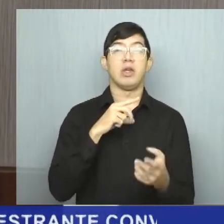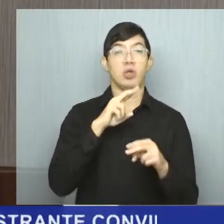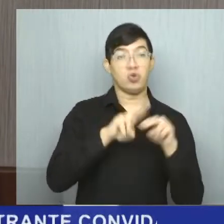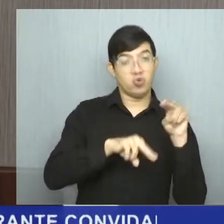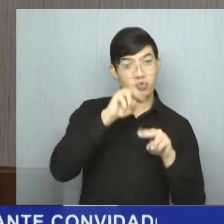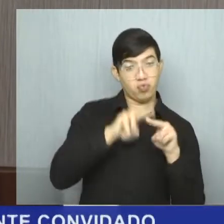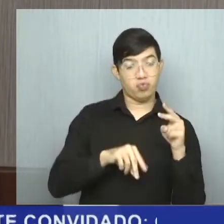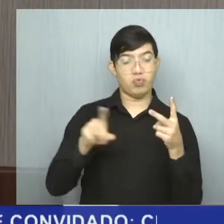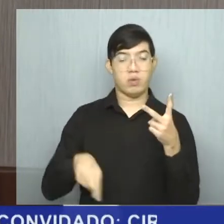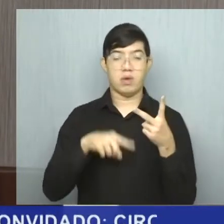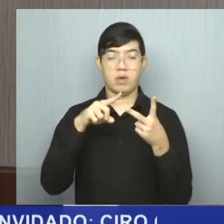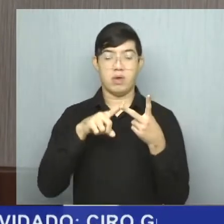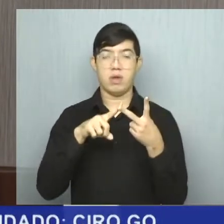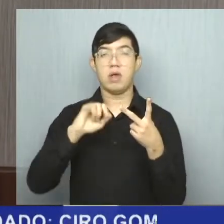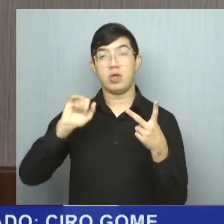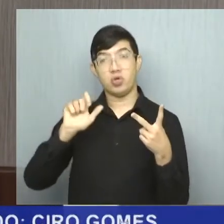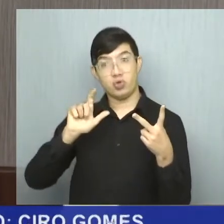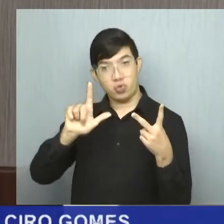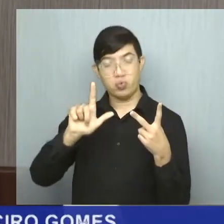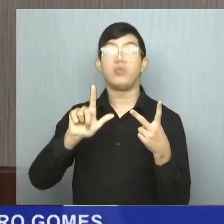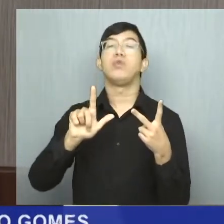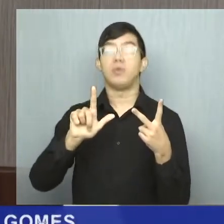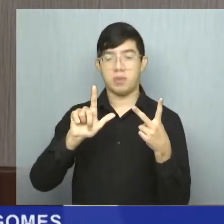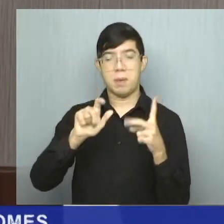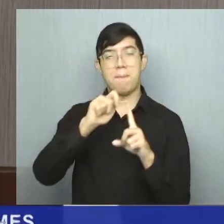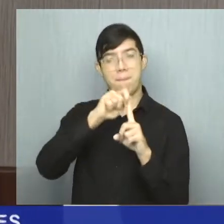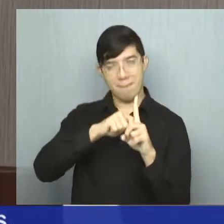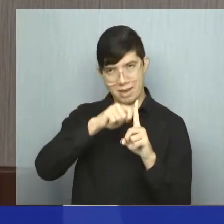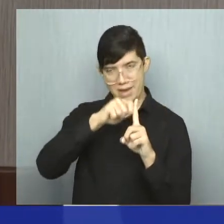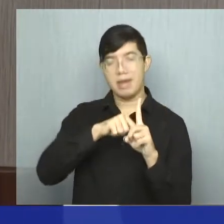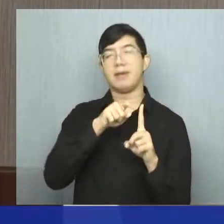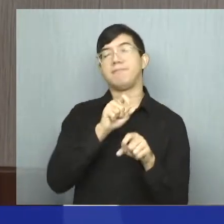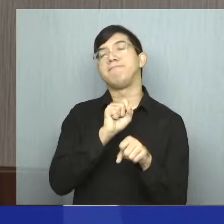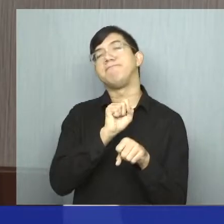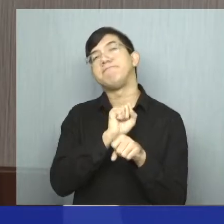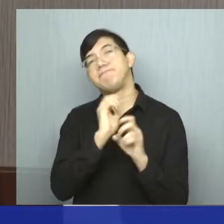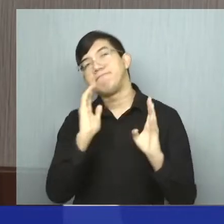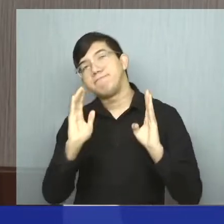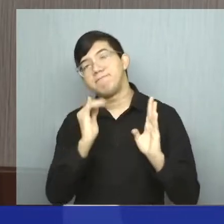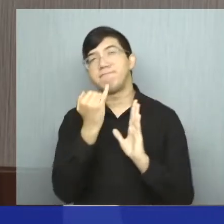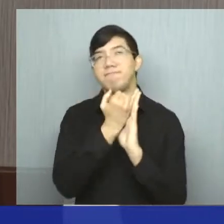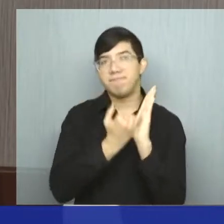se inscrevam e as aulas irão iniciar no início de agosto.